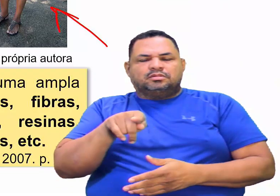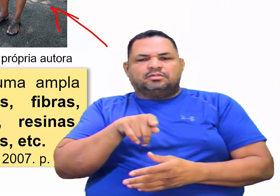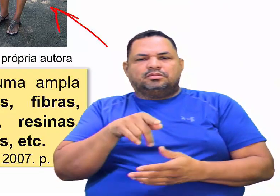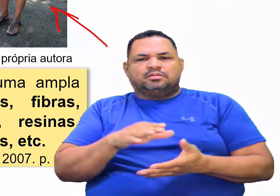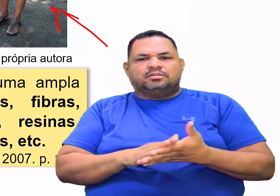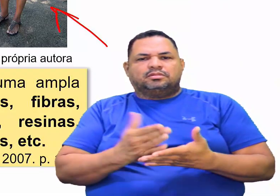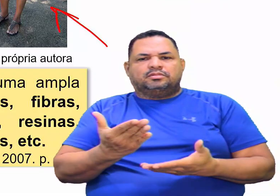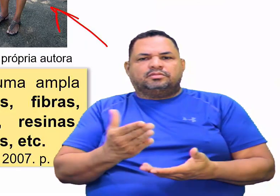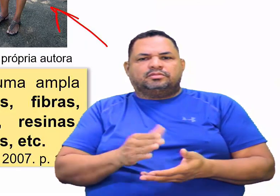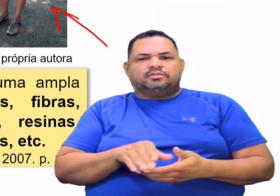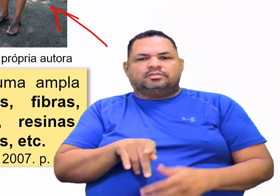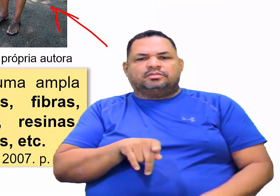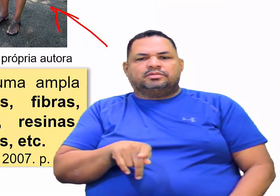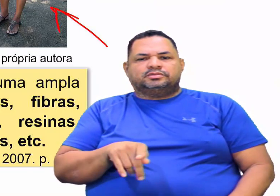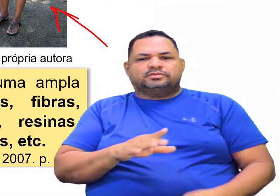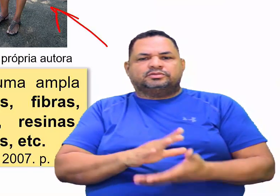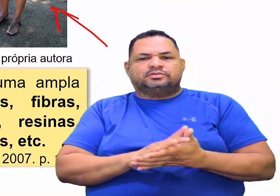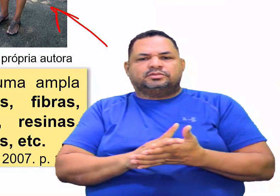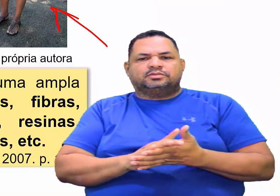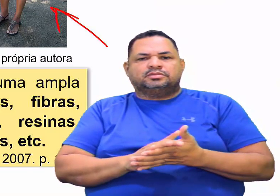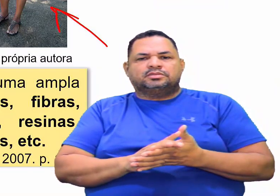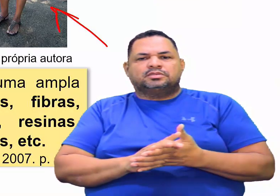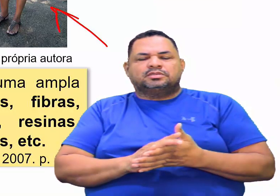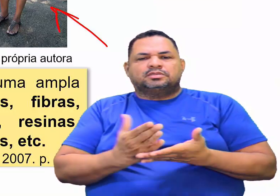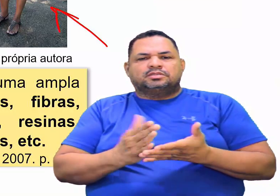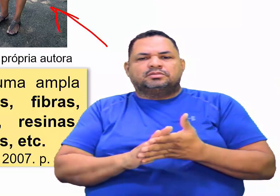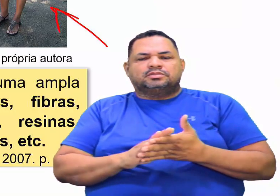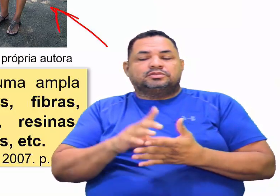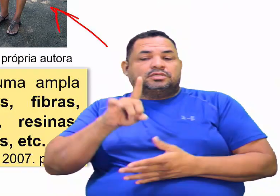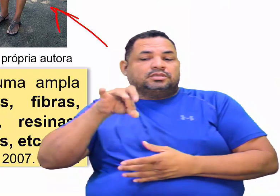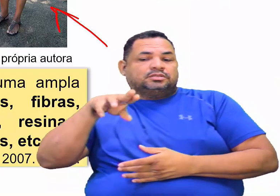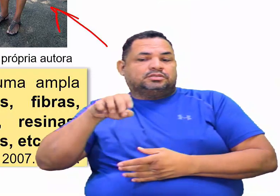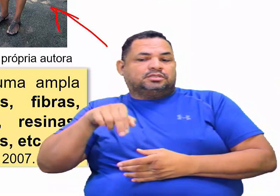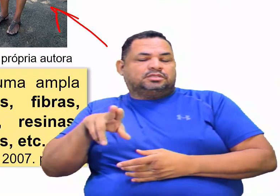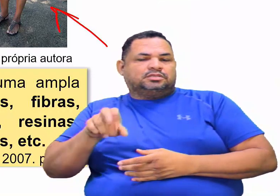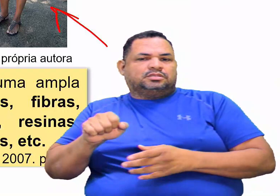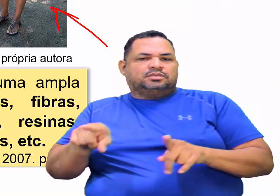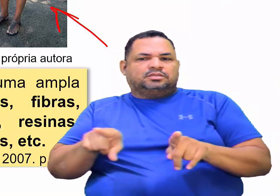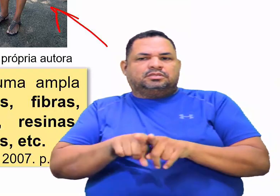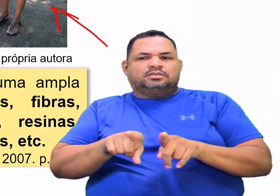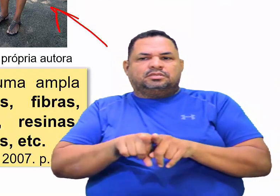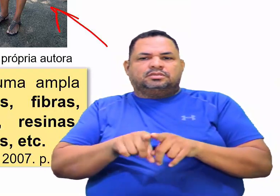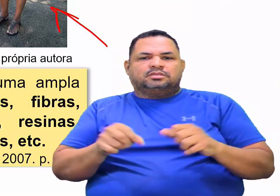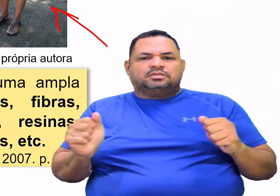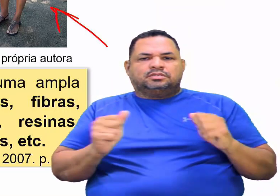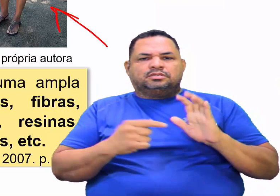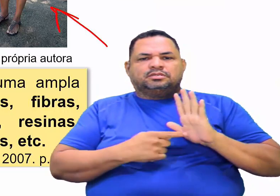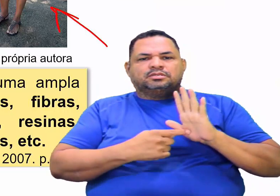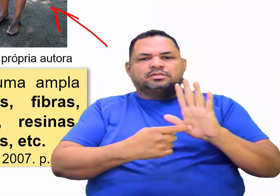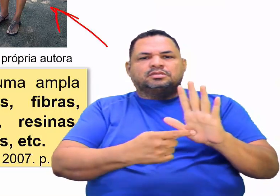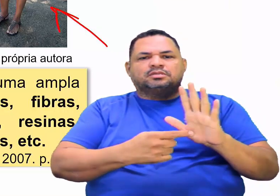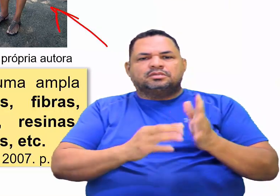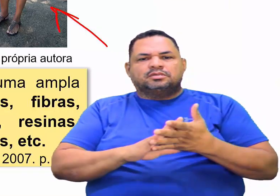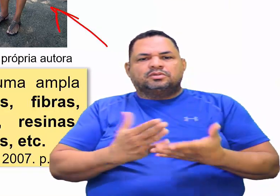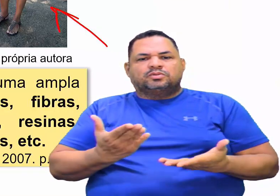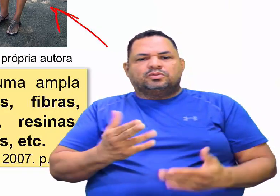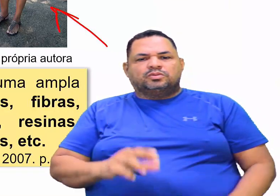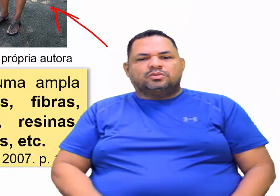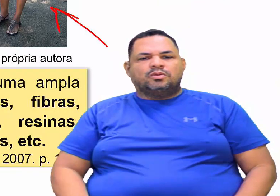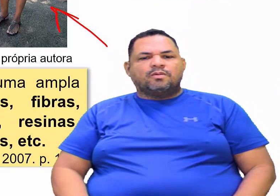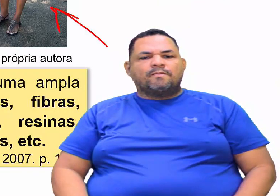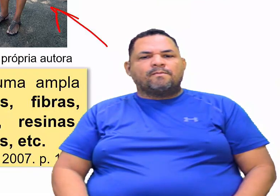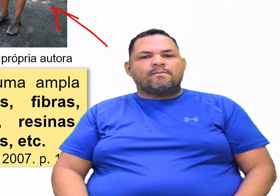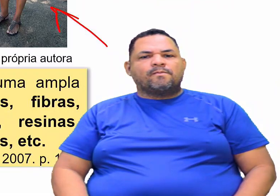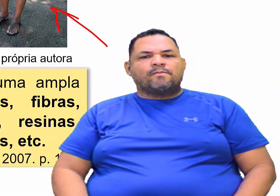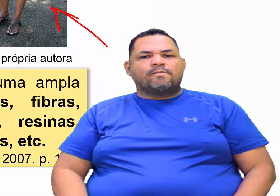colega aqui da disciplina aqui, a professora Lidiane, né, ali, apresentando ali,